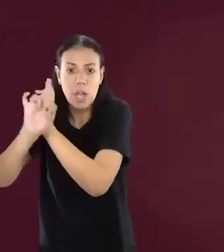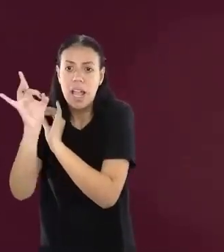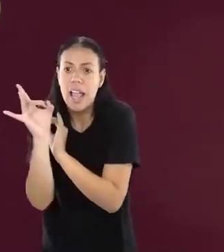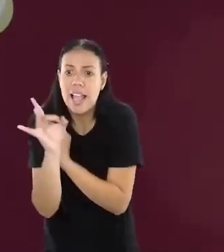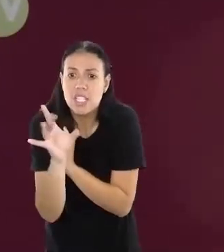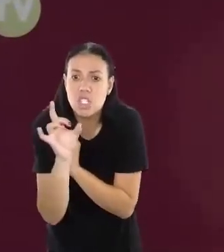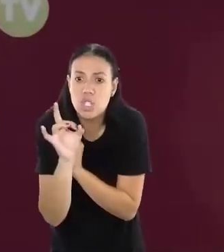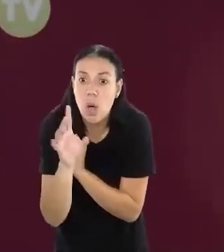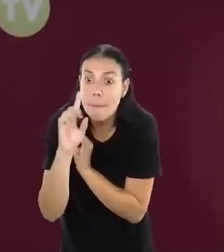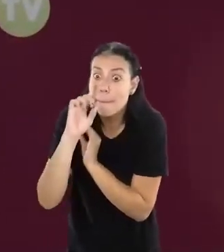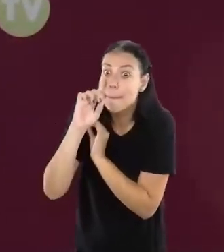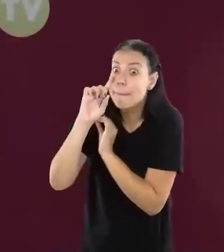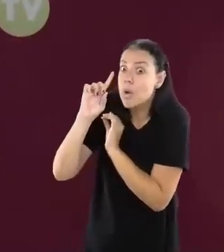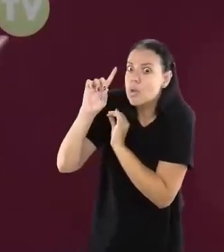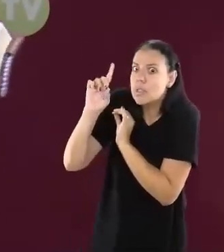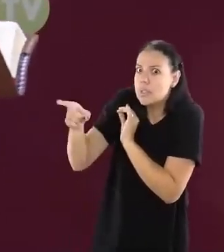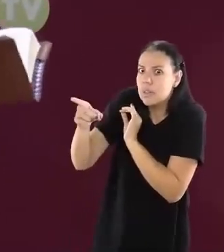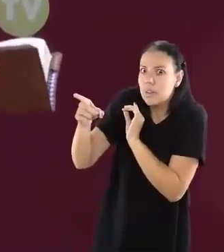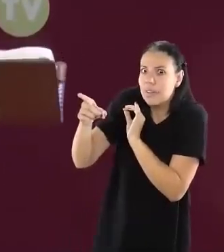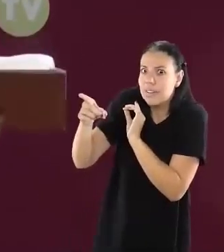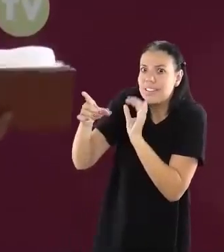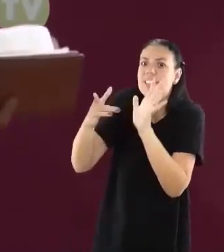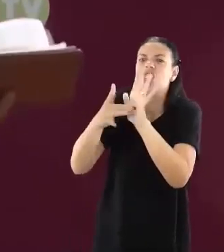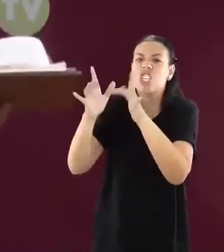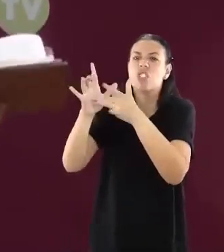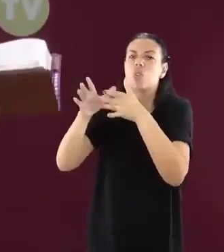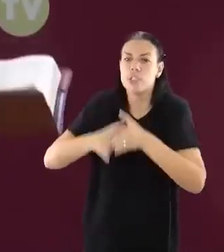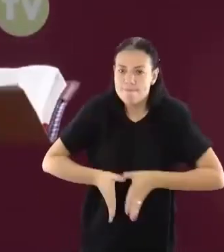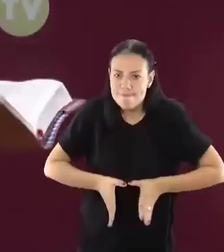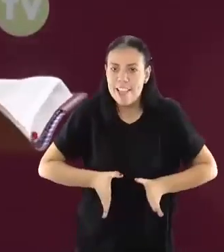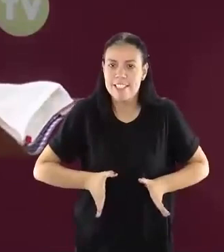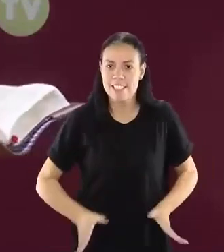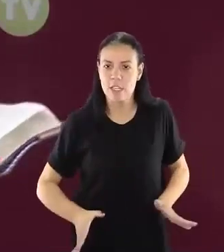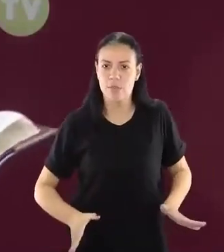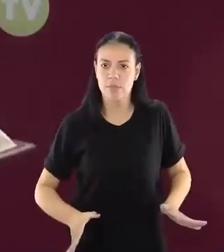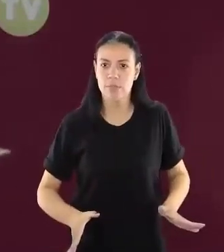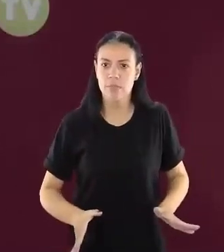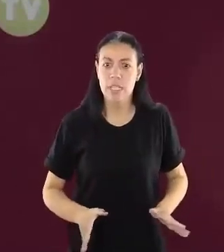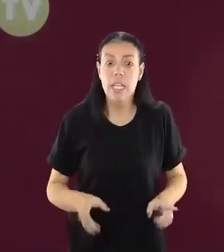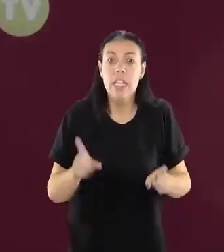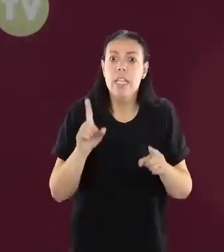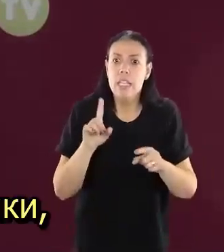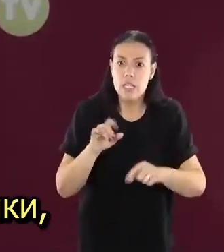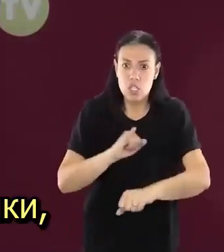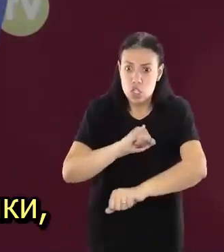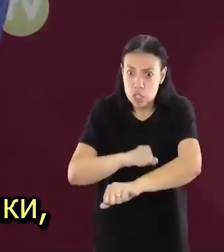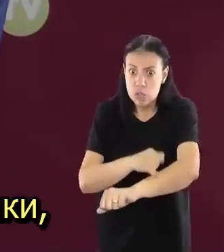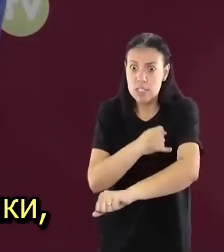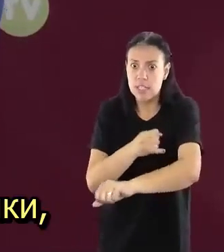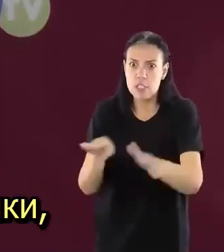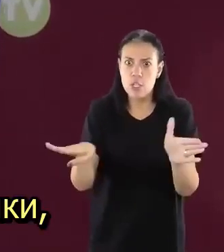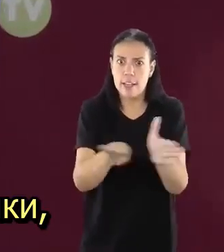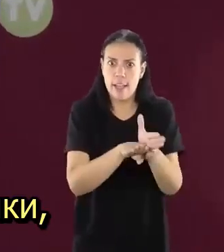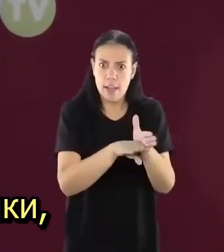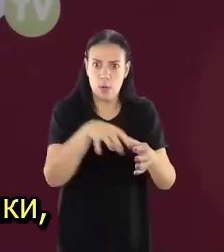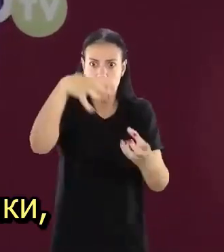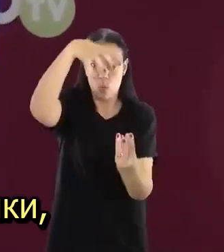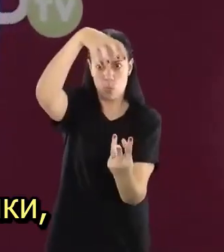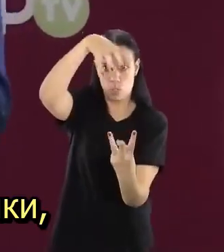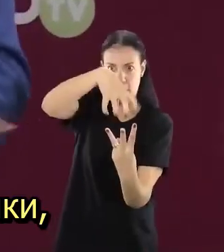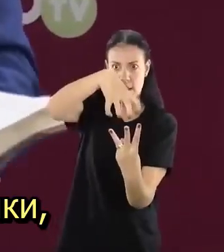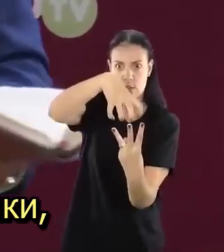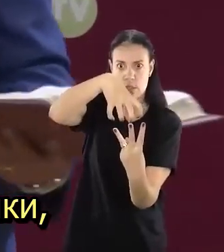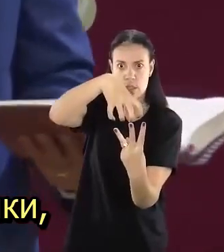profecia bíblica mostrava que o Filho de Deus haveria de nascer, eles vieram a Jerusalém. Por que Jerusalém? Ali estavam os principais